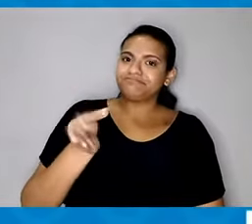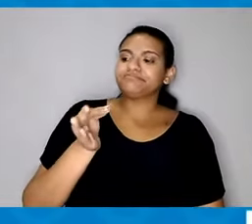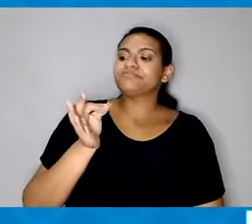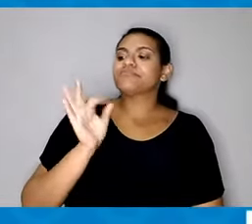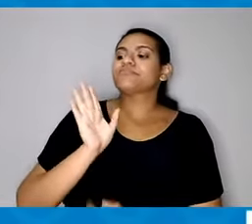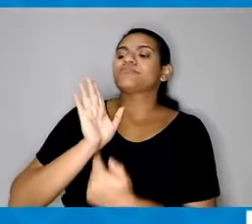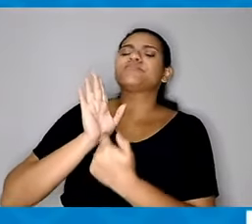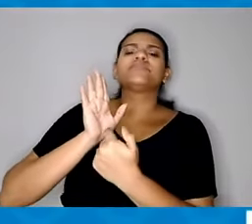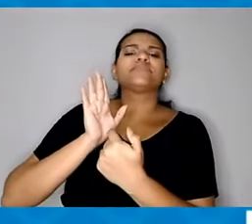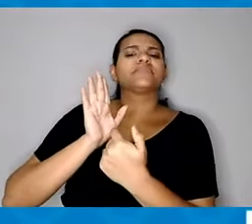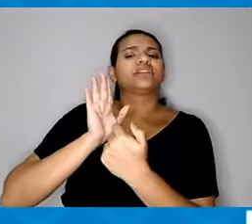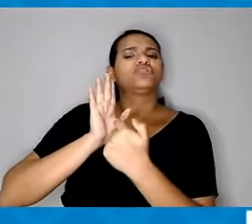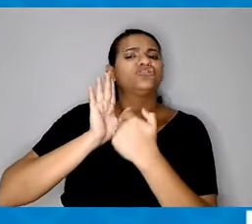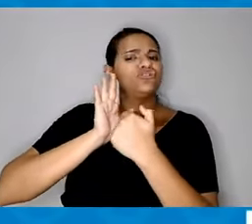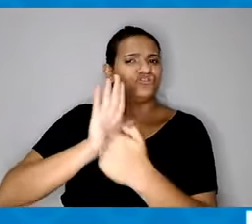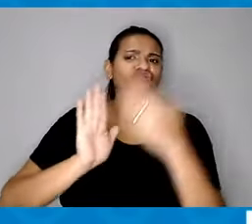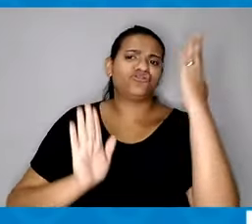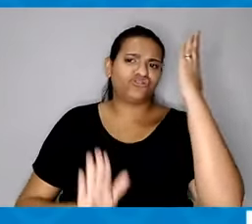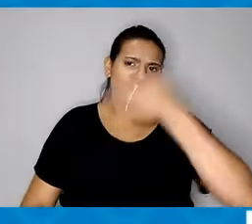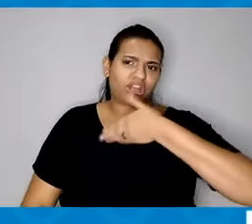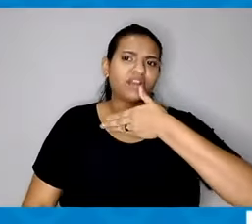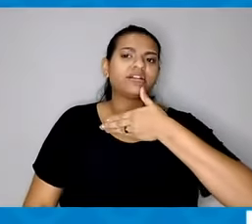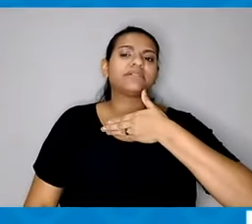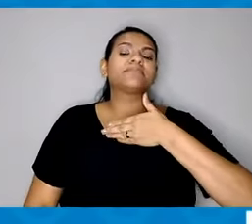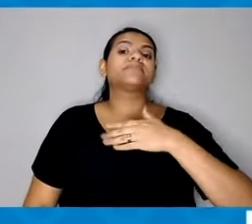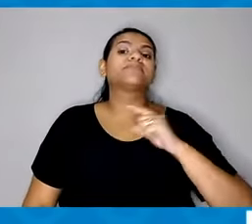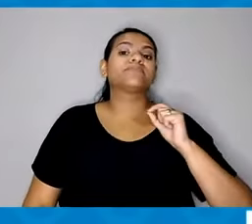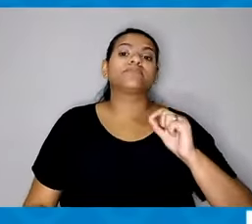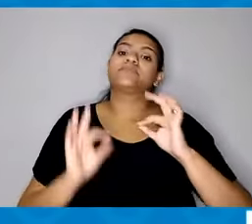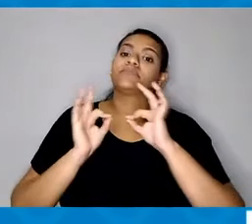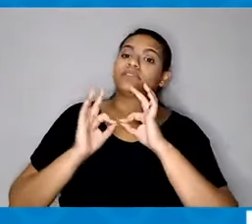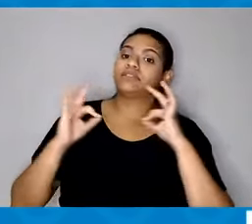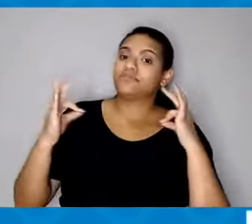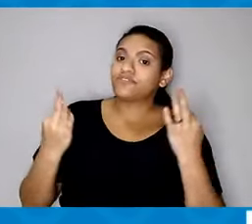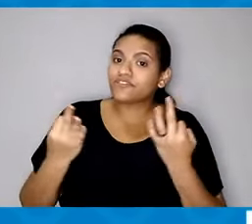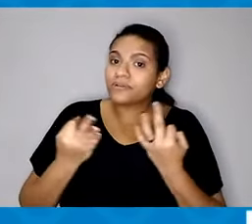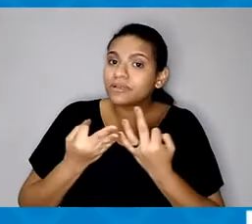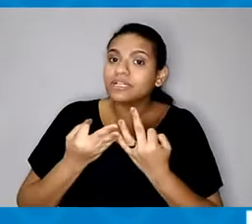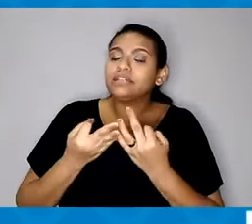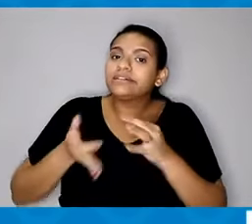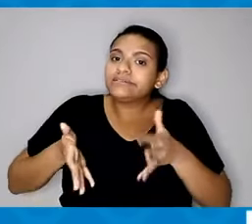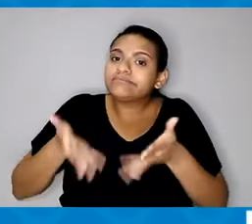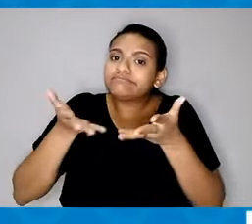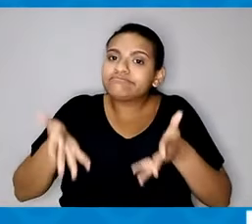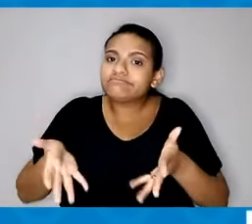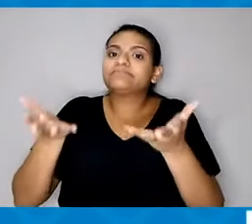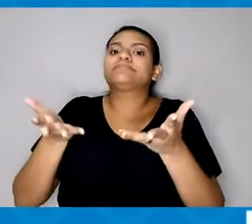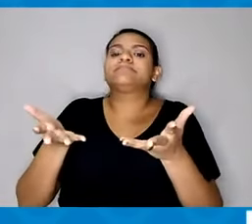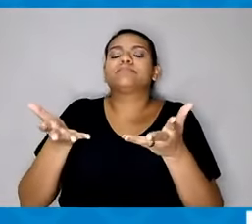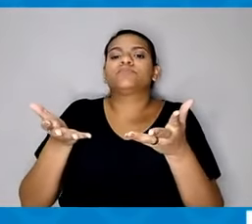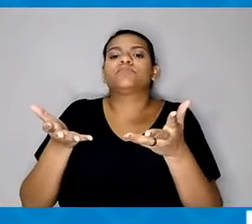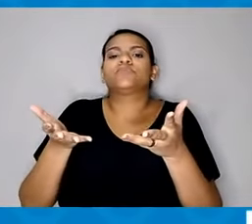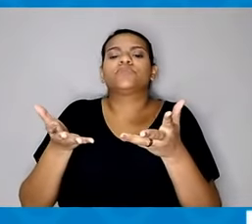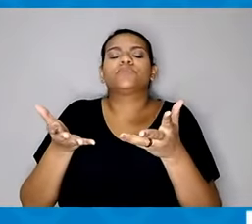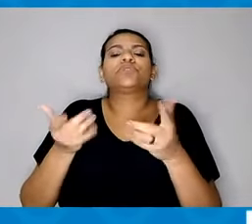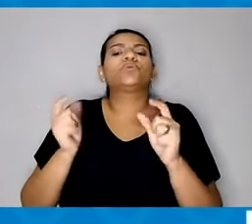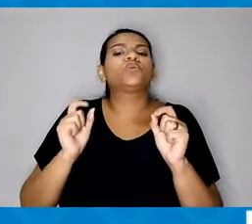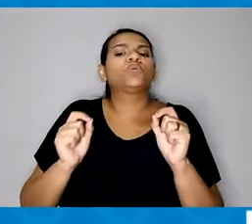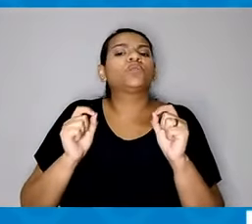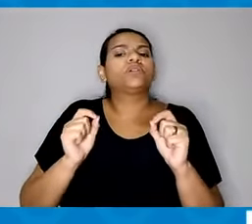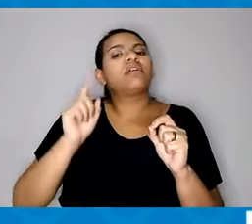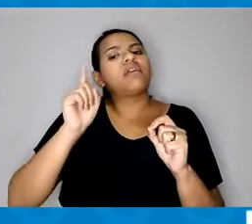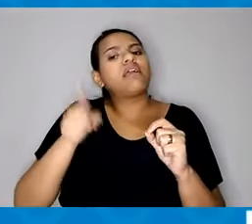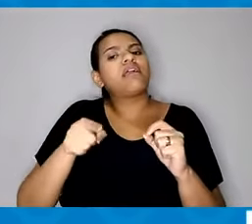vários tipos de evidência que a participação da família no acompanhamento